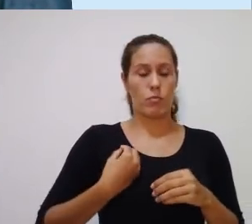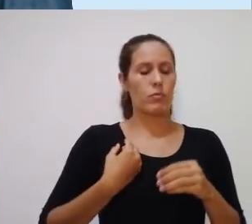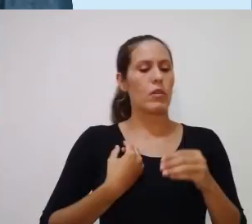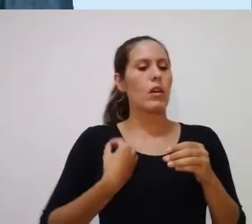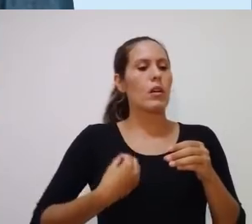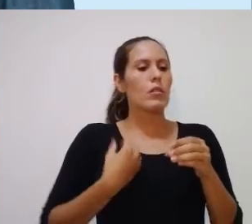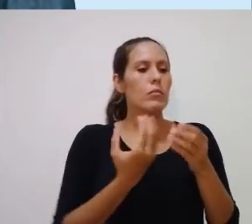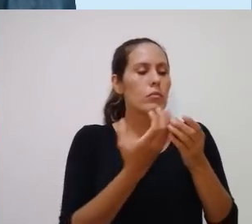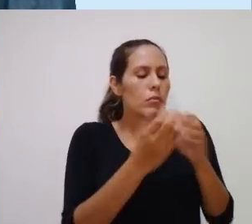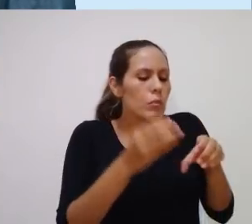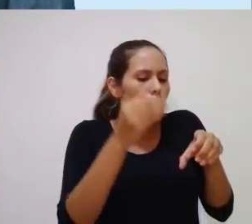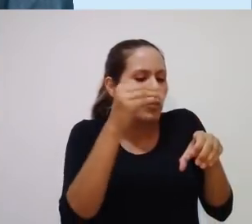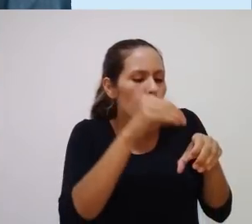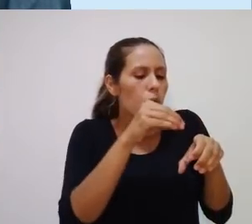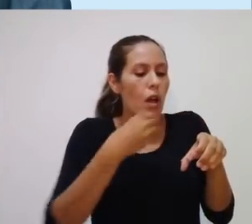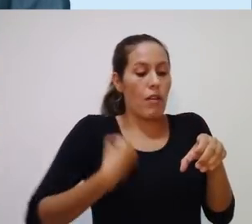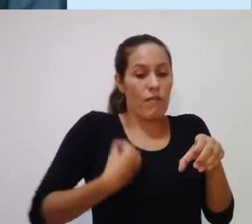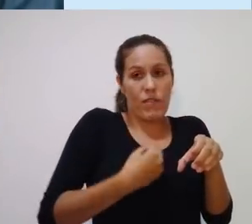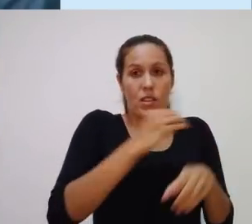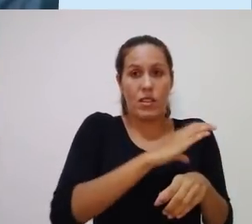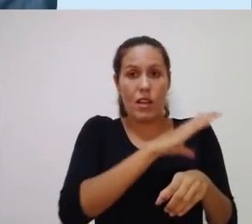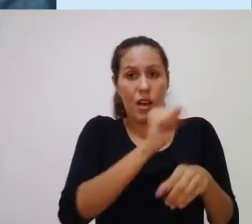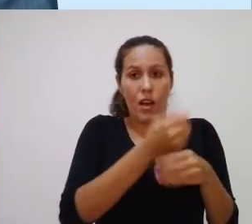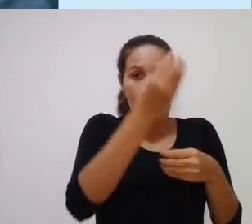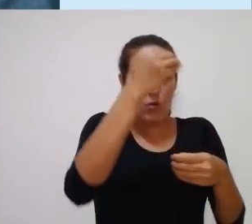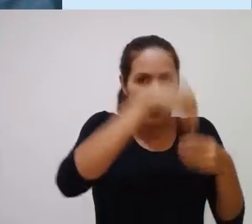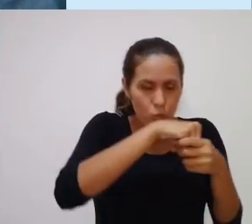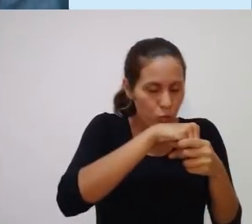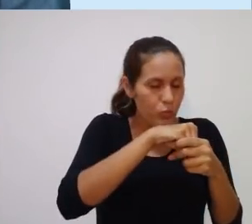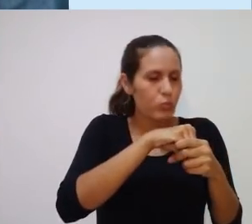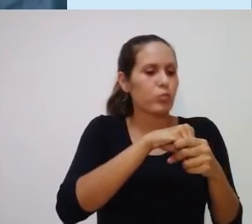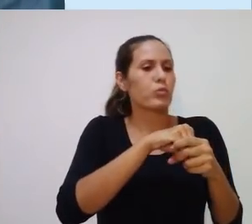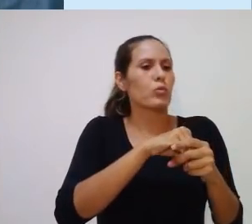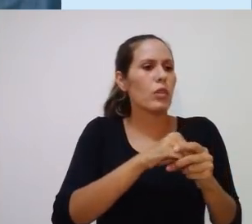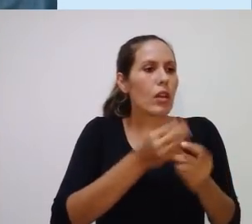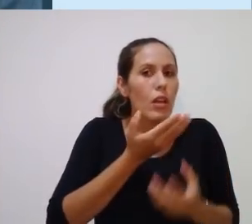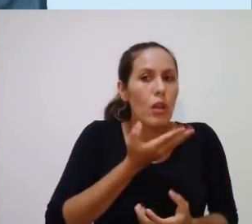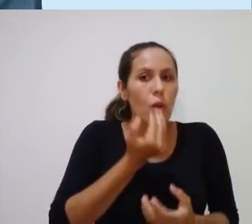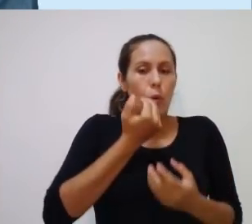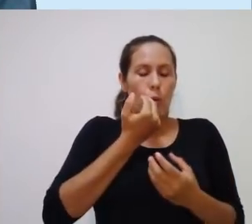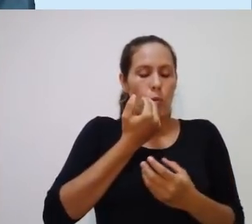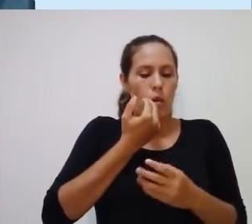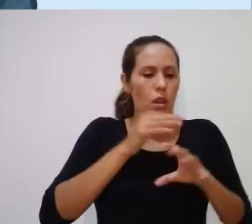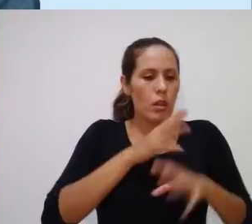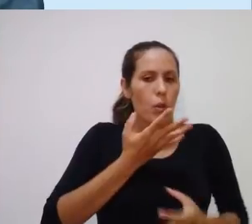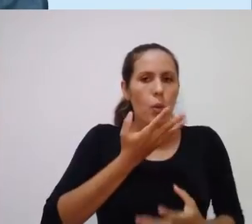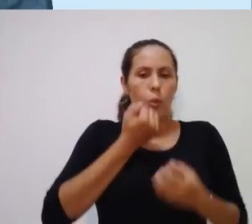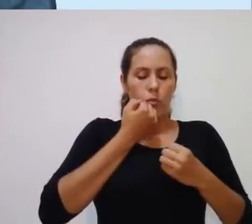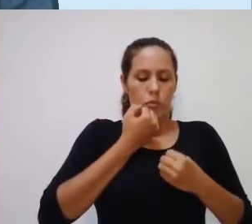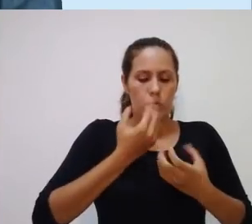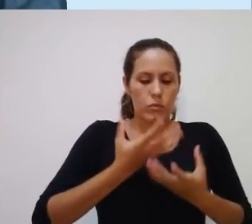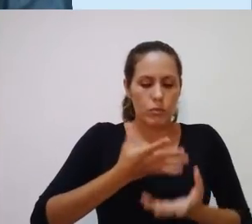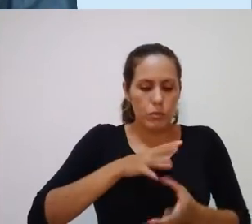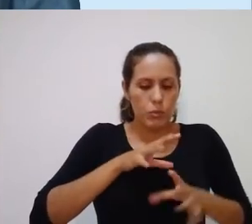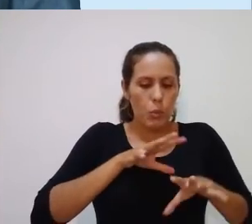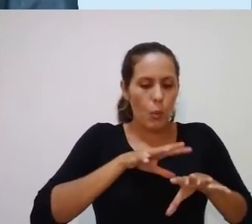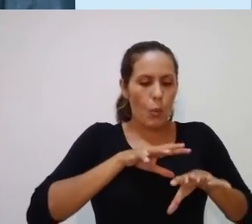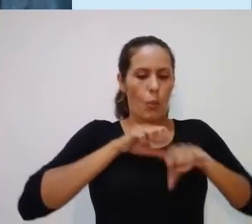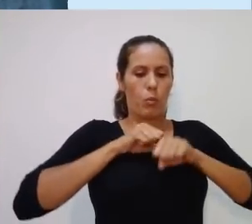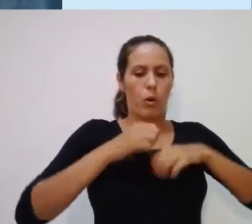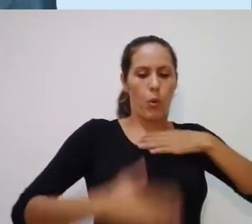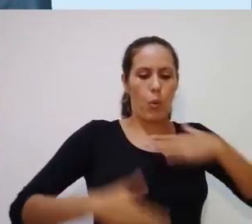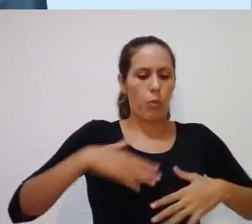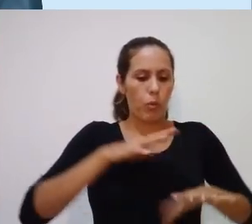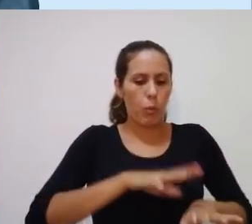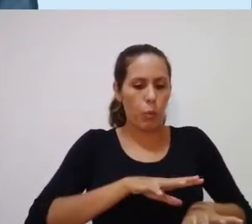quando ingerida pelas crianças, aquele cálcio ser absorvido pelo corpo e fortalecer os ossos das crianças que